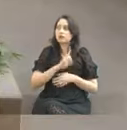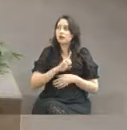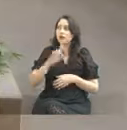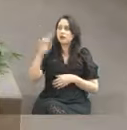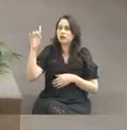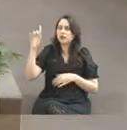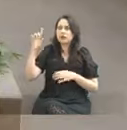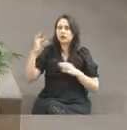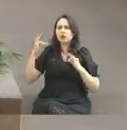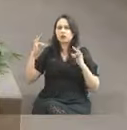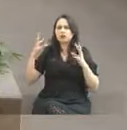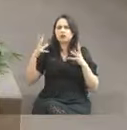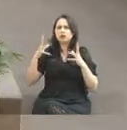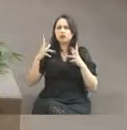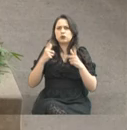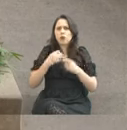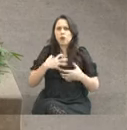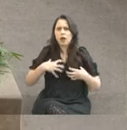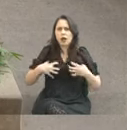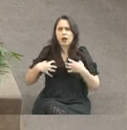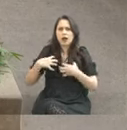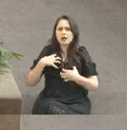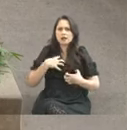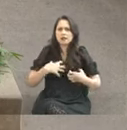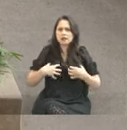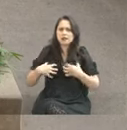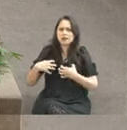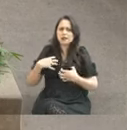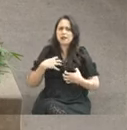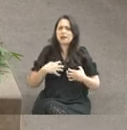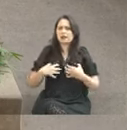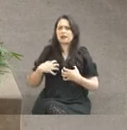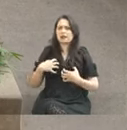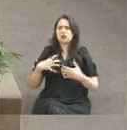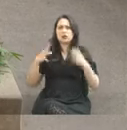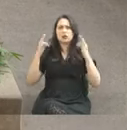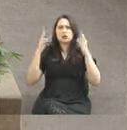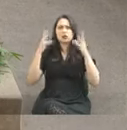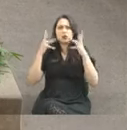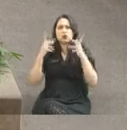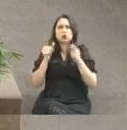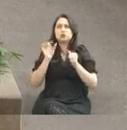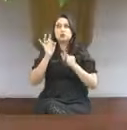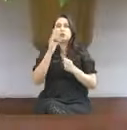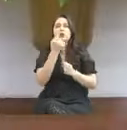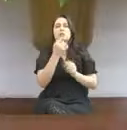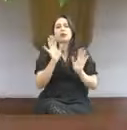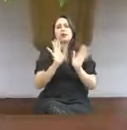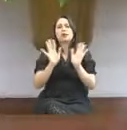Toda. Não é alguma. Não, eu dava glória a Deus, mas tudo bem.